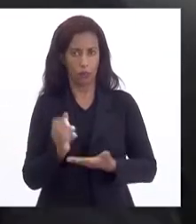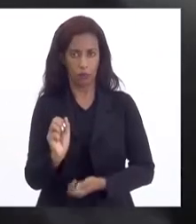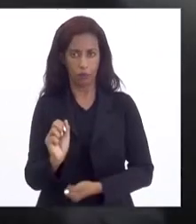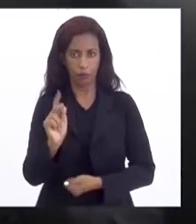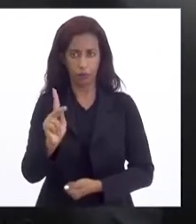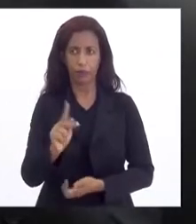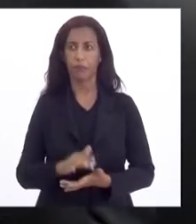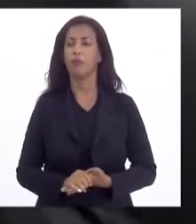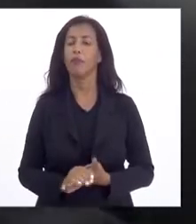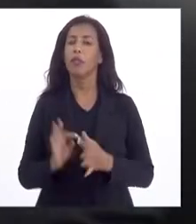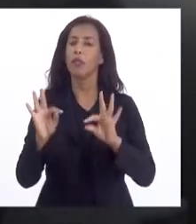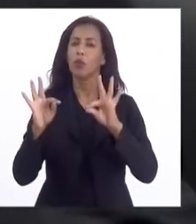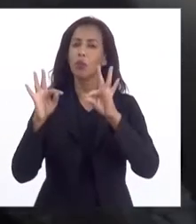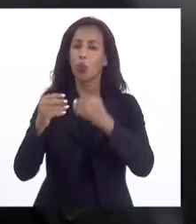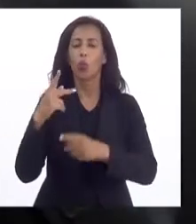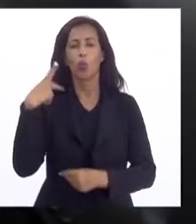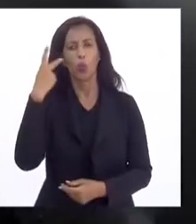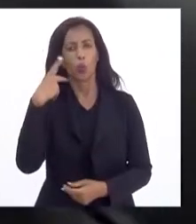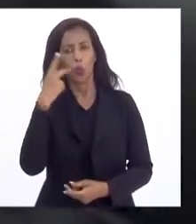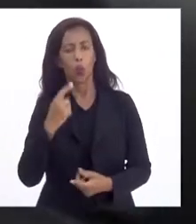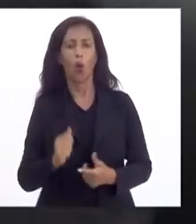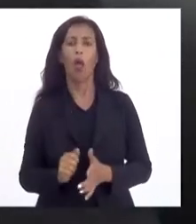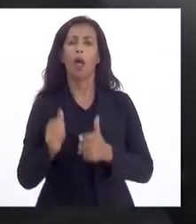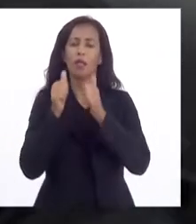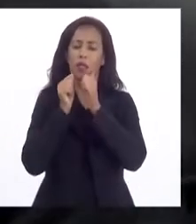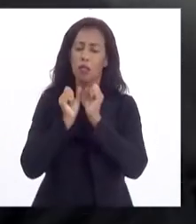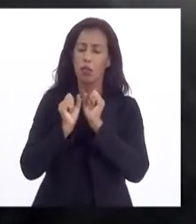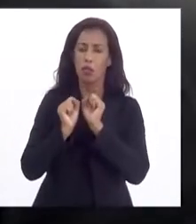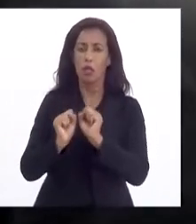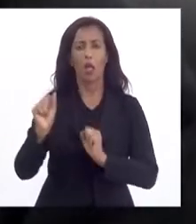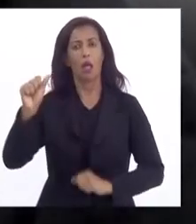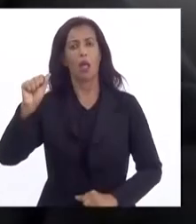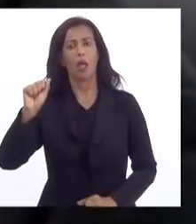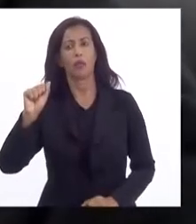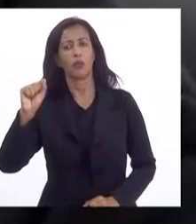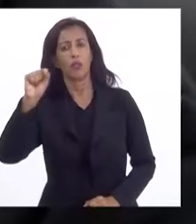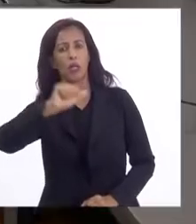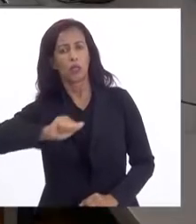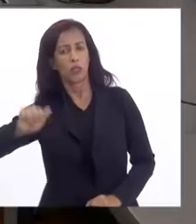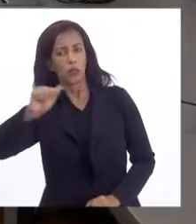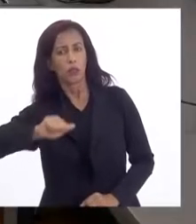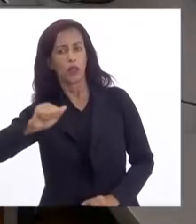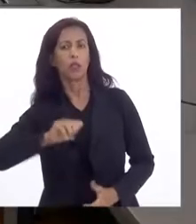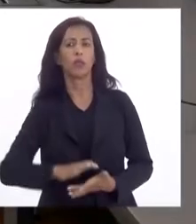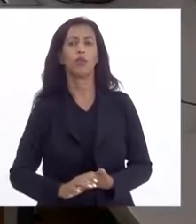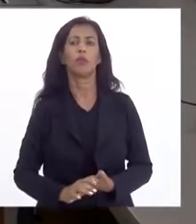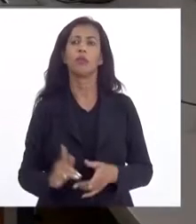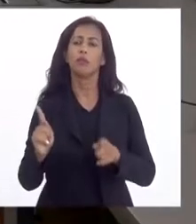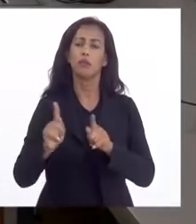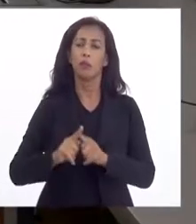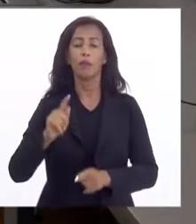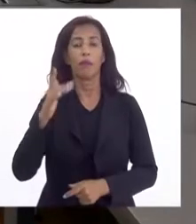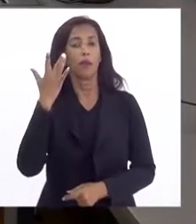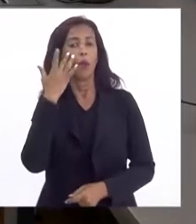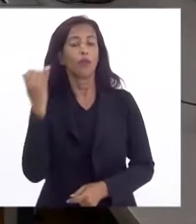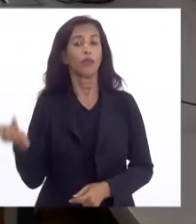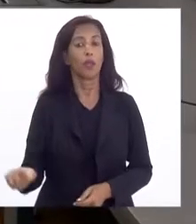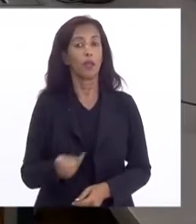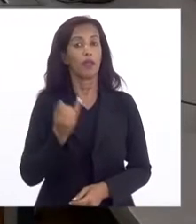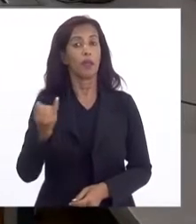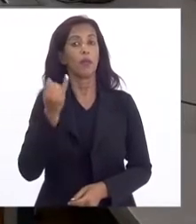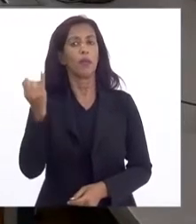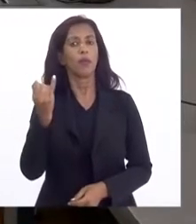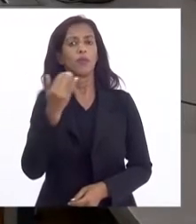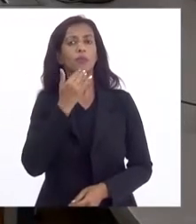Então, todas as frentes parlamentares, as associações, deputada Célia, da mesma maneira, acho que é importante sugerir aqui para a